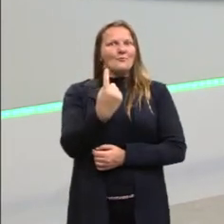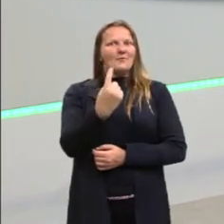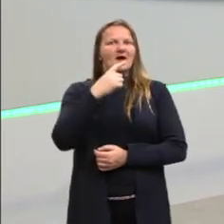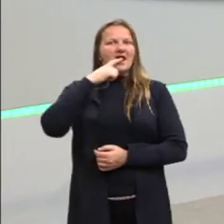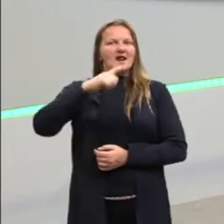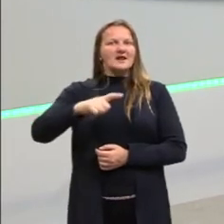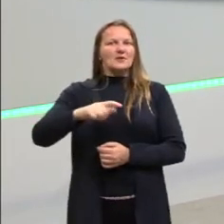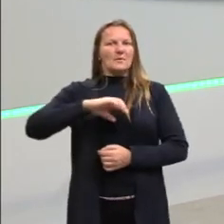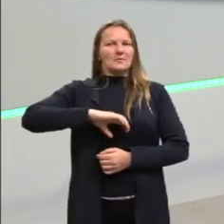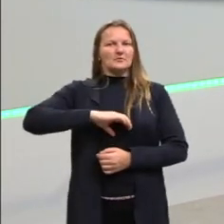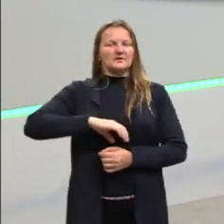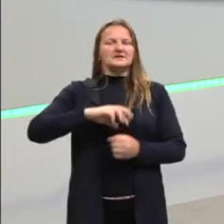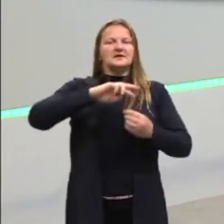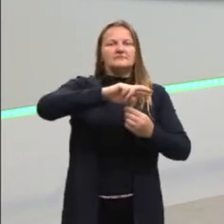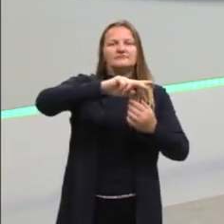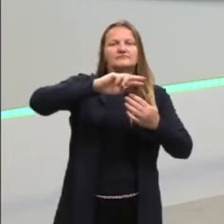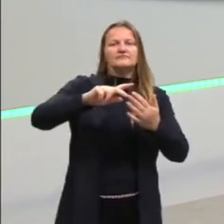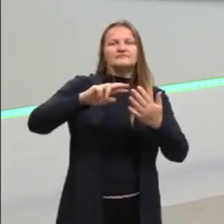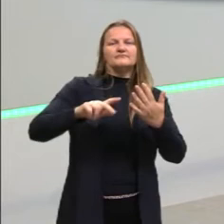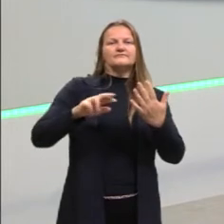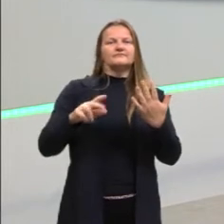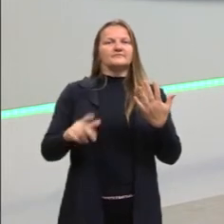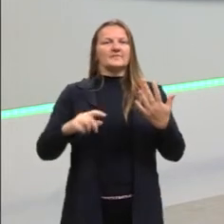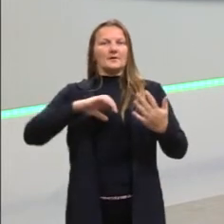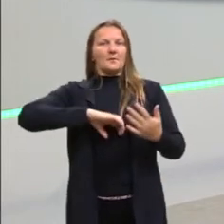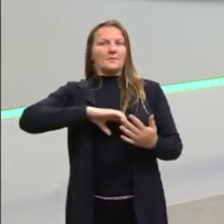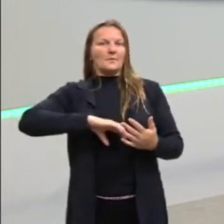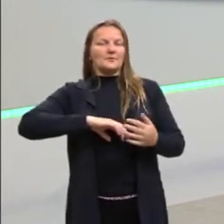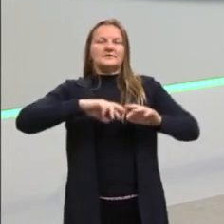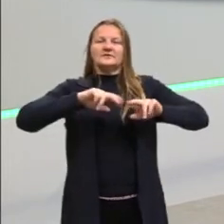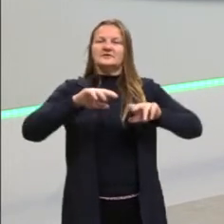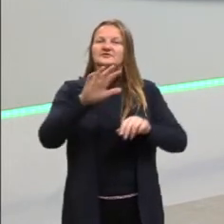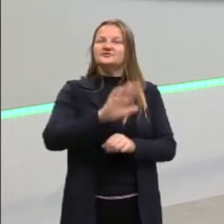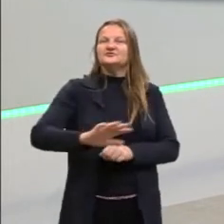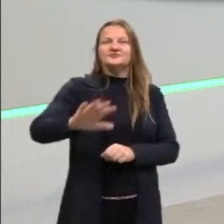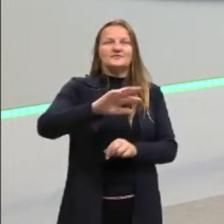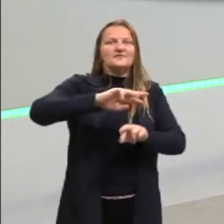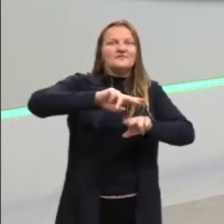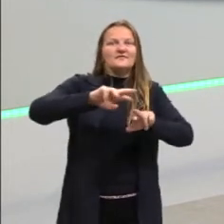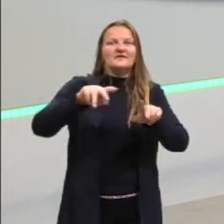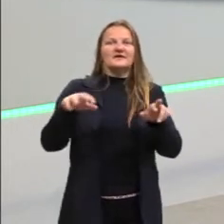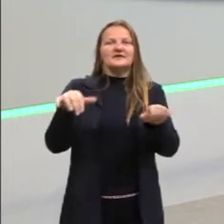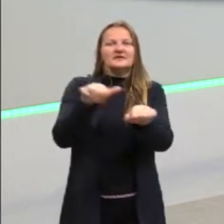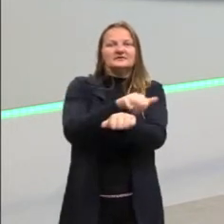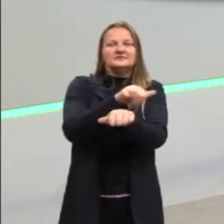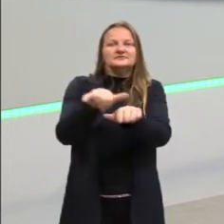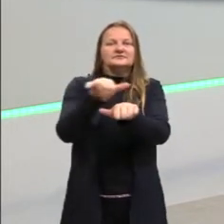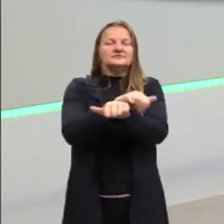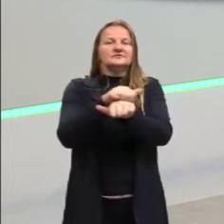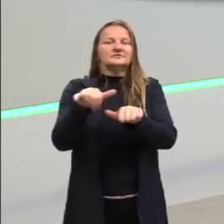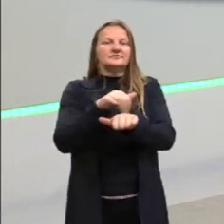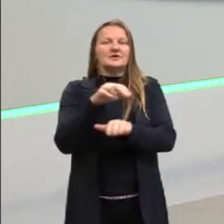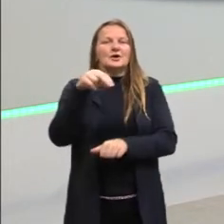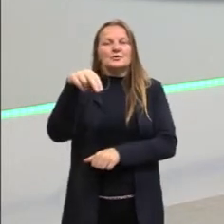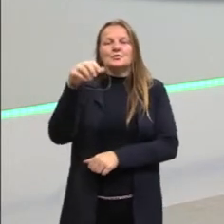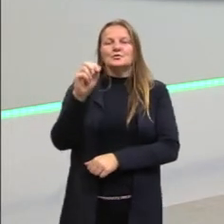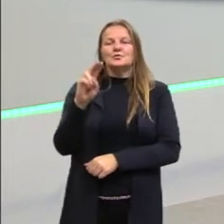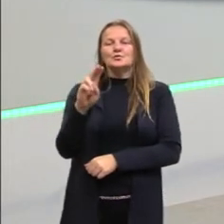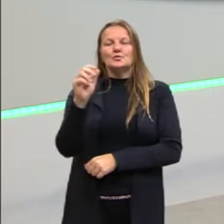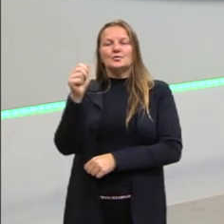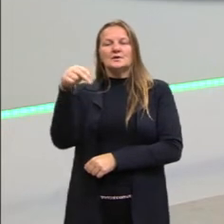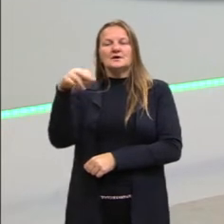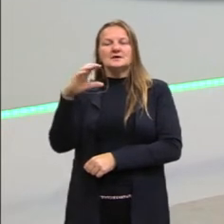língua portuguesa de forma única. A gente fala da língua portuguesa utilizando aí, né, diversas nuances. E um